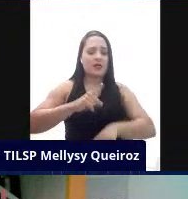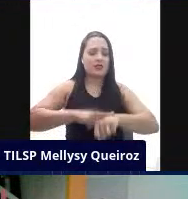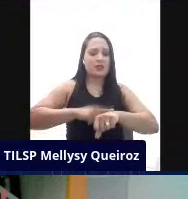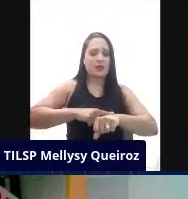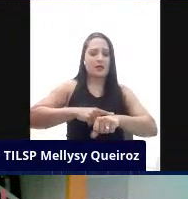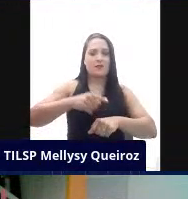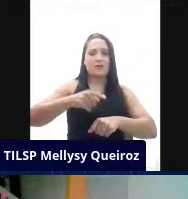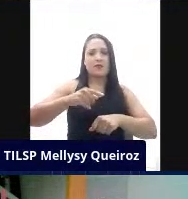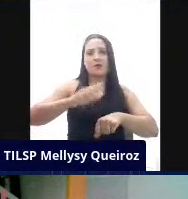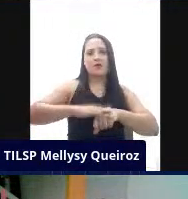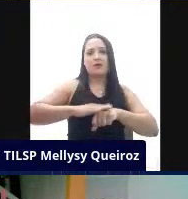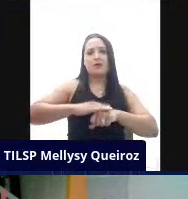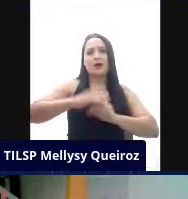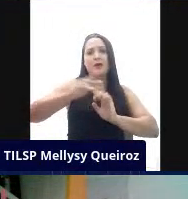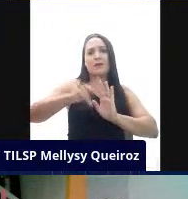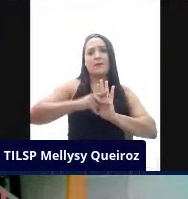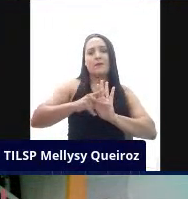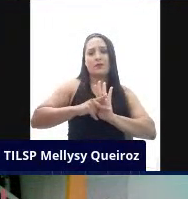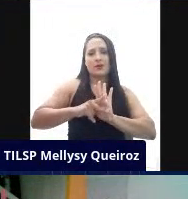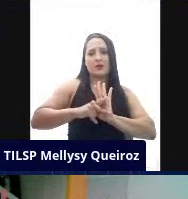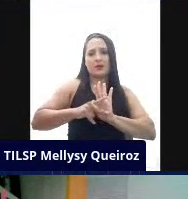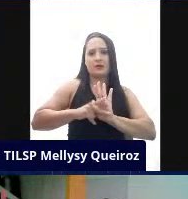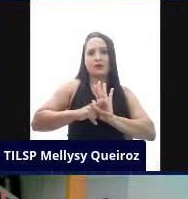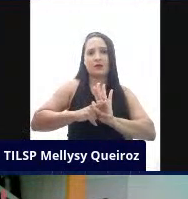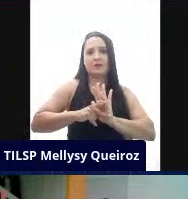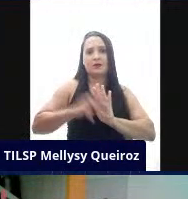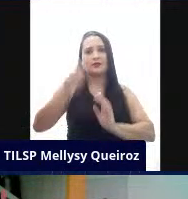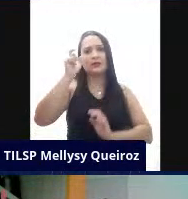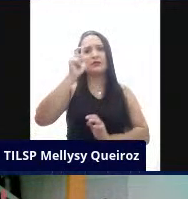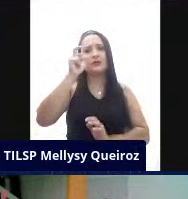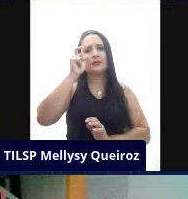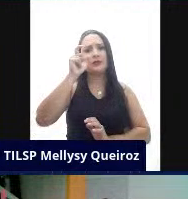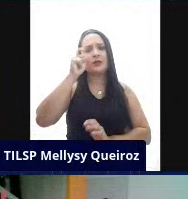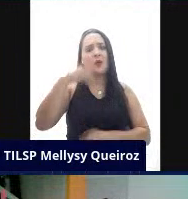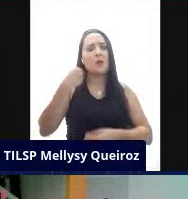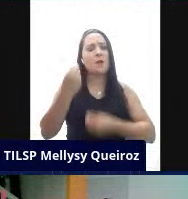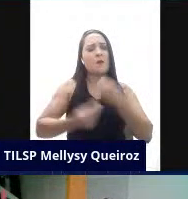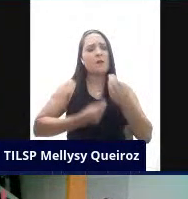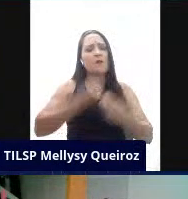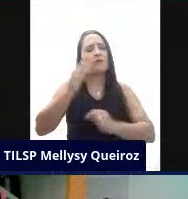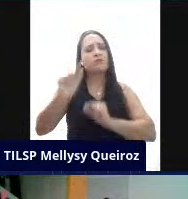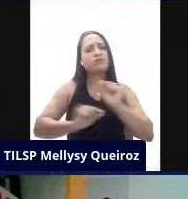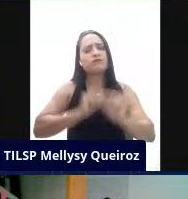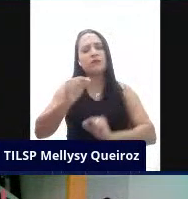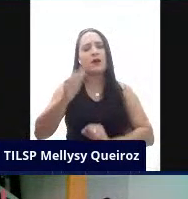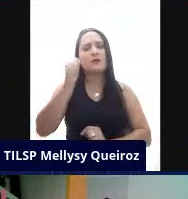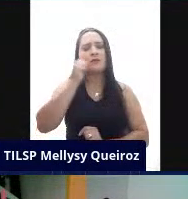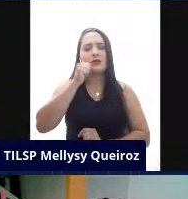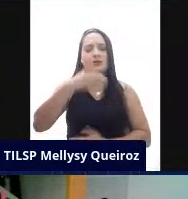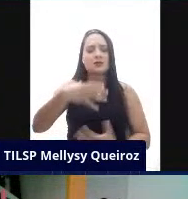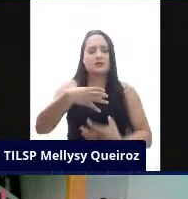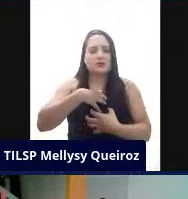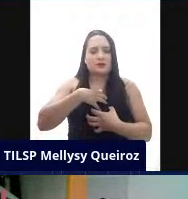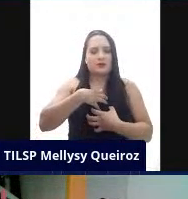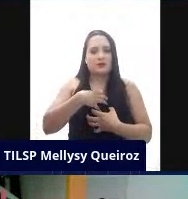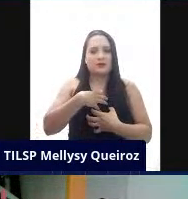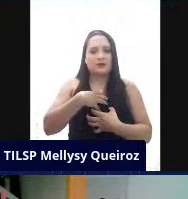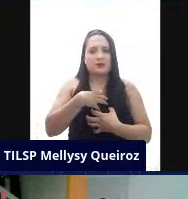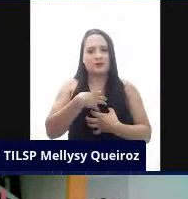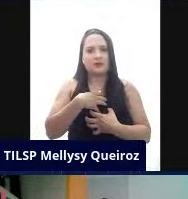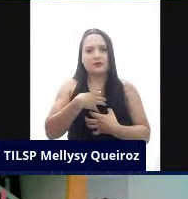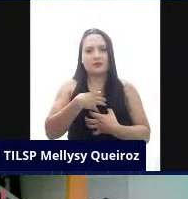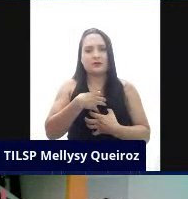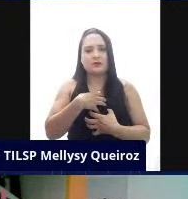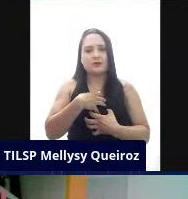interessante, mas que a imagem também traz ali como é que as mulheres se sentem, né? Você tem que meio que ser o que o pessoal chama, né, uma